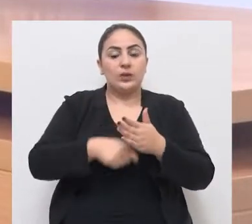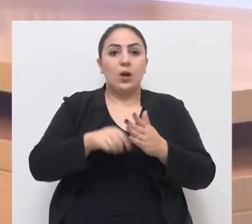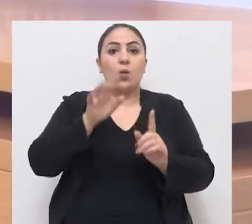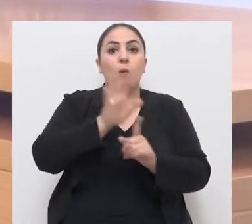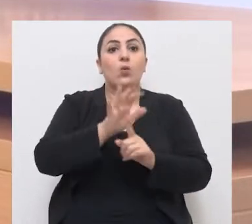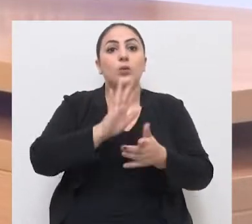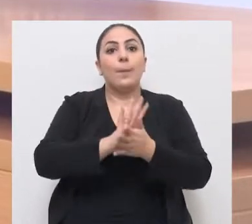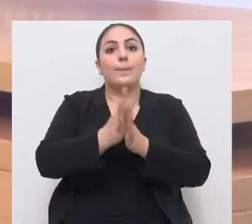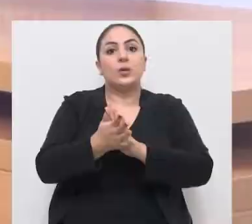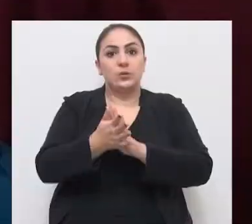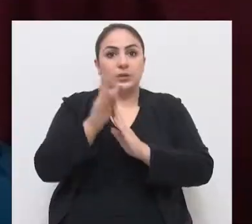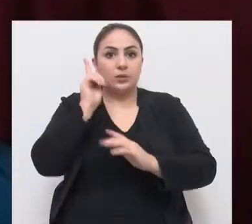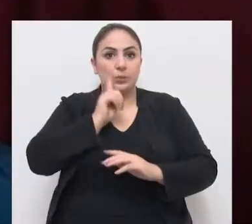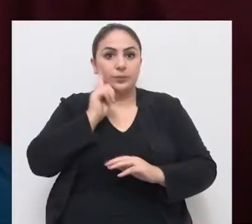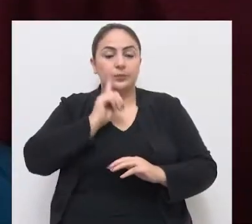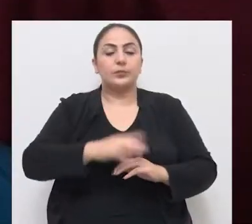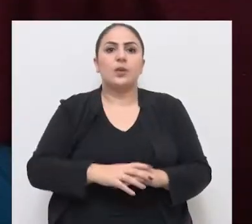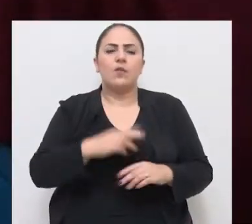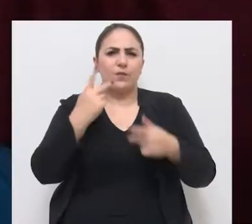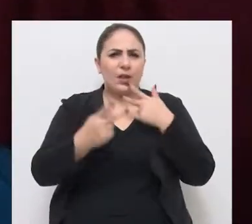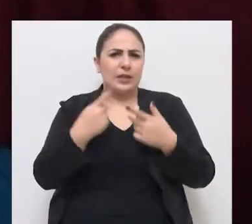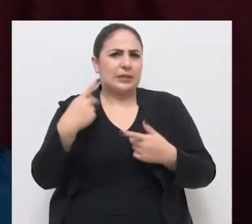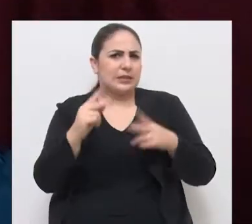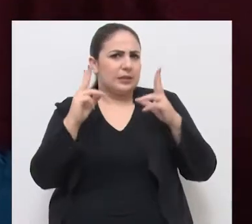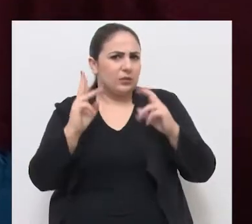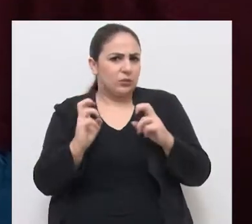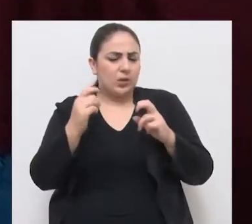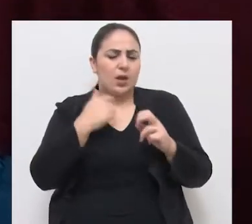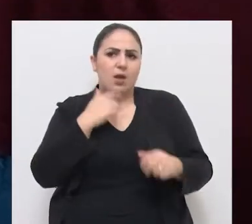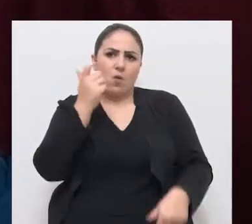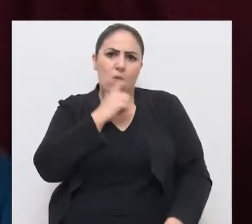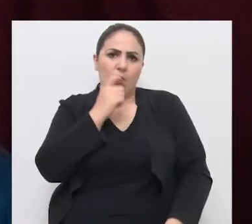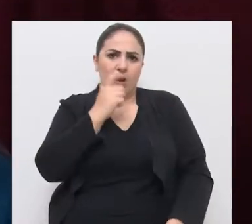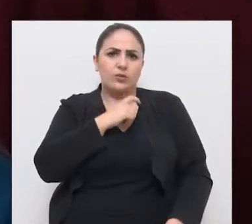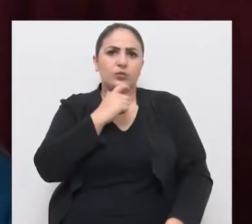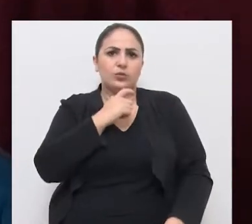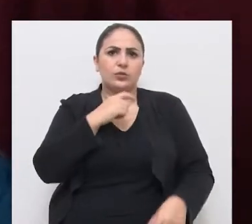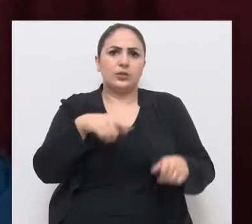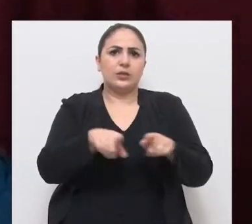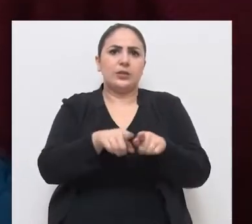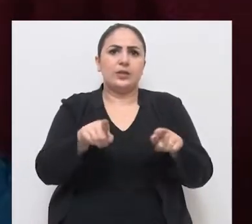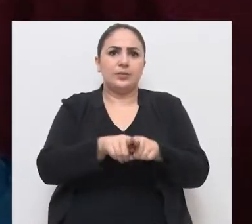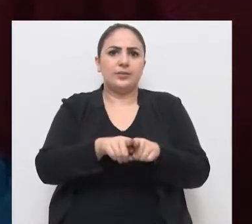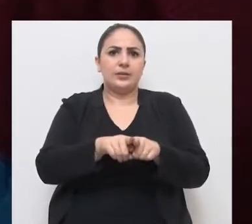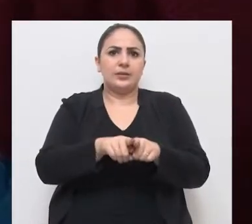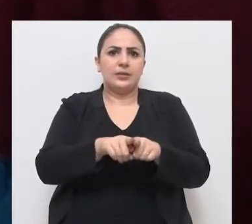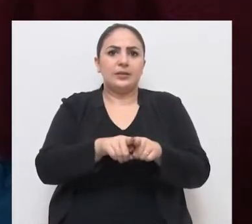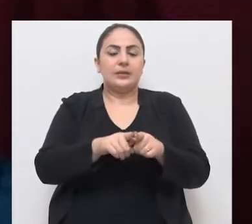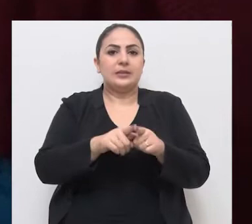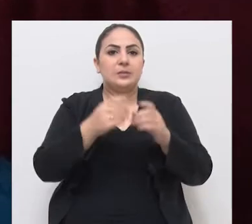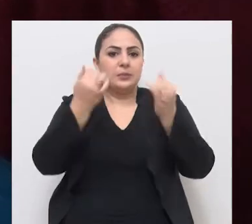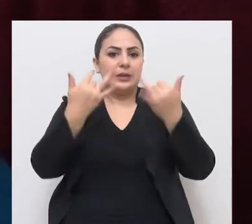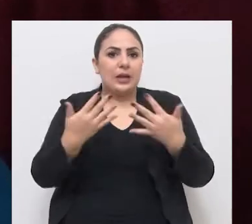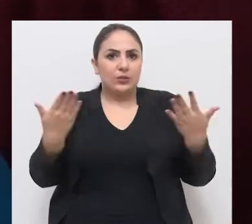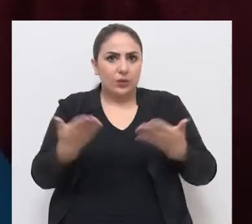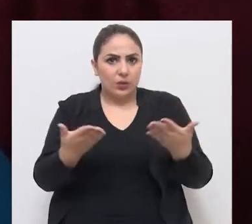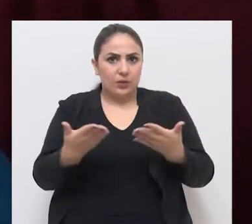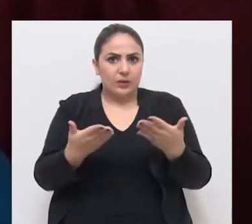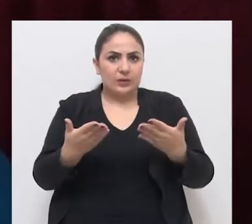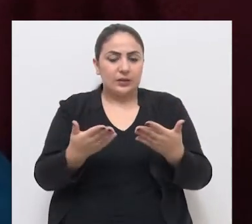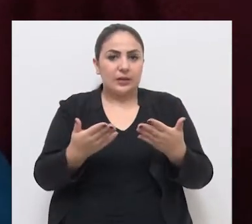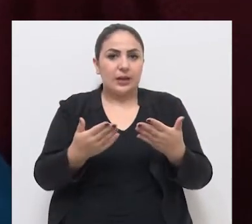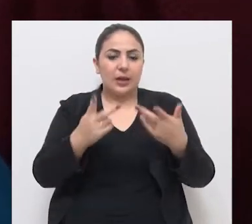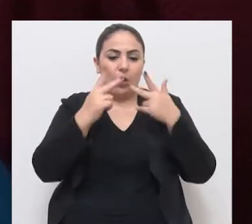luta antirracista. Quando eu vou falar sobre esse assunto, eu acho que o primeiro ponto a ser esclarecido aqui